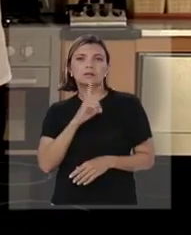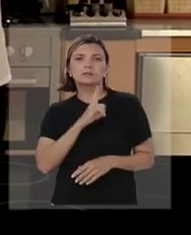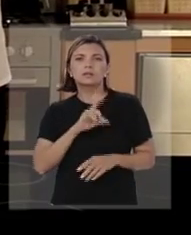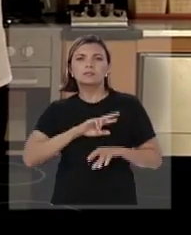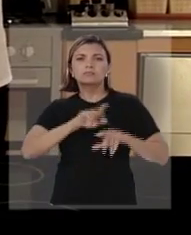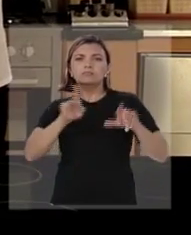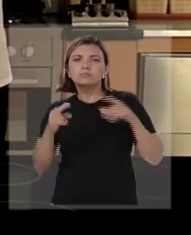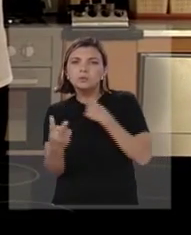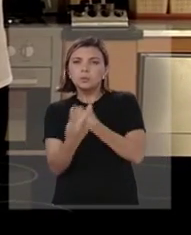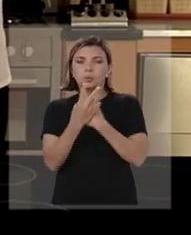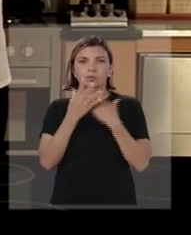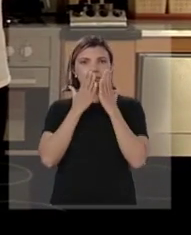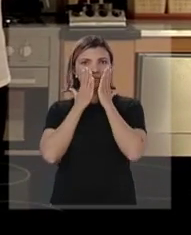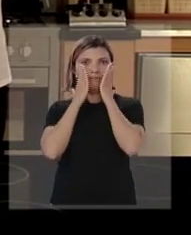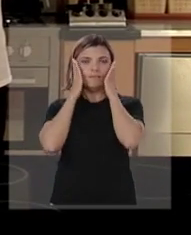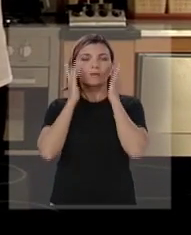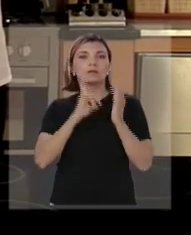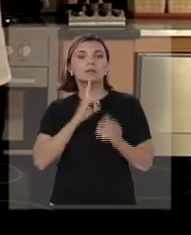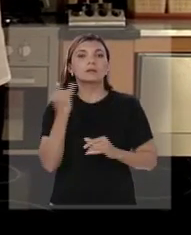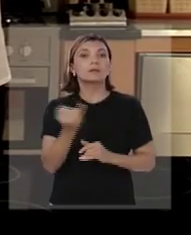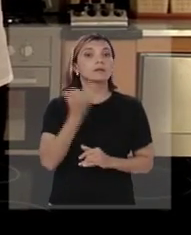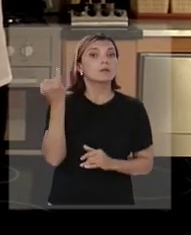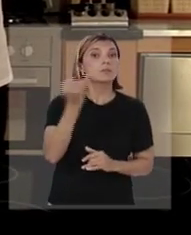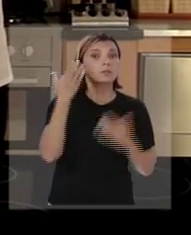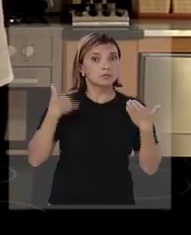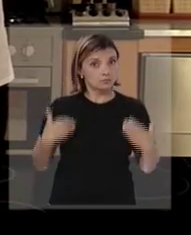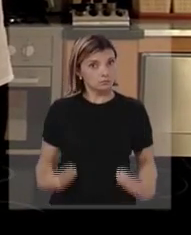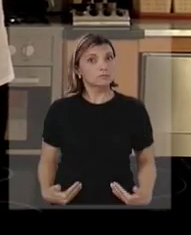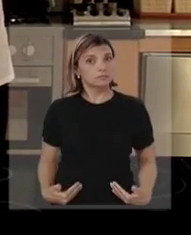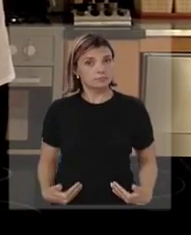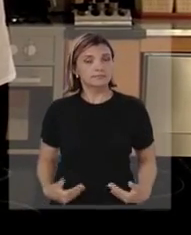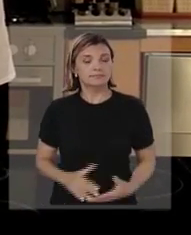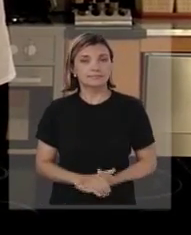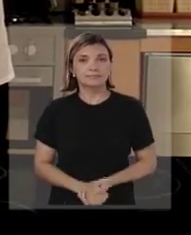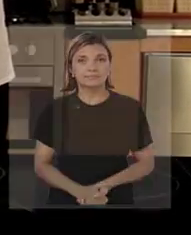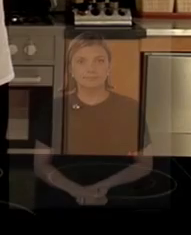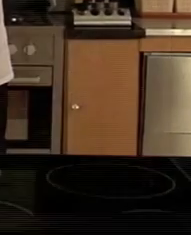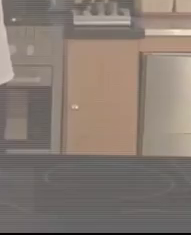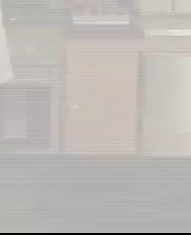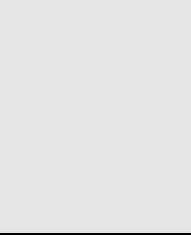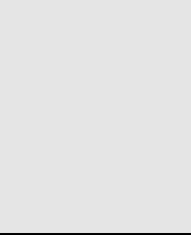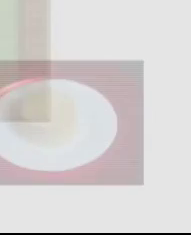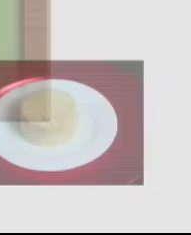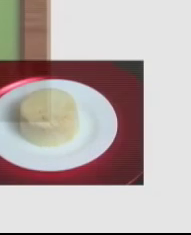minerais e agentes antioxidantes, todos de importância vital para o nosso corpo.